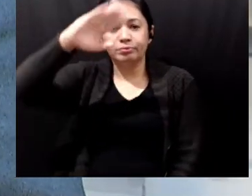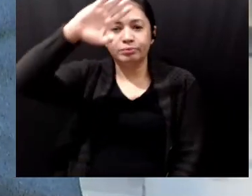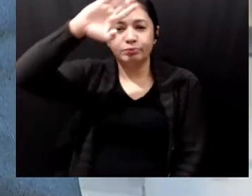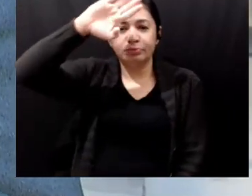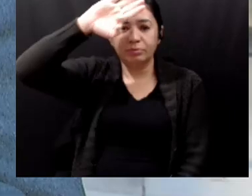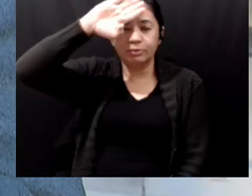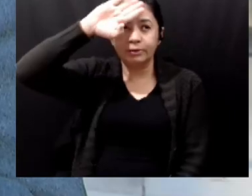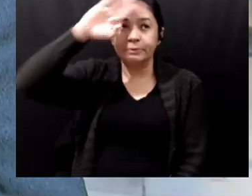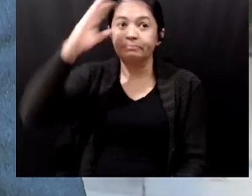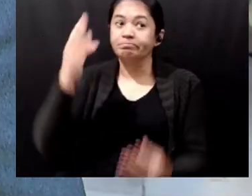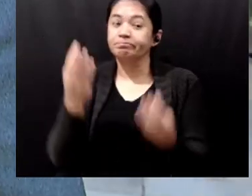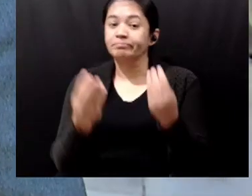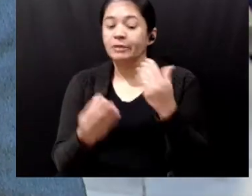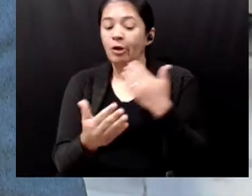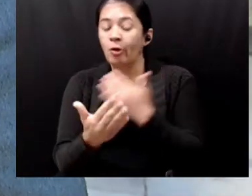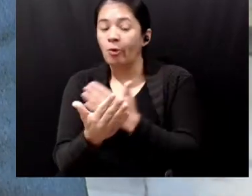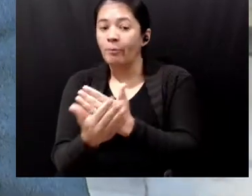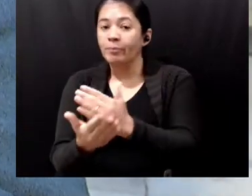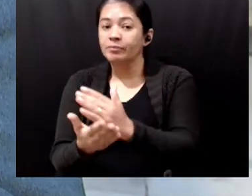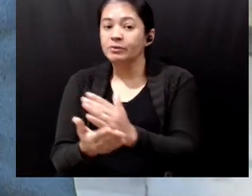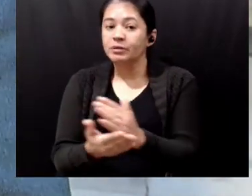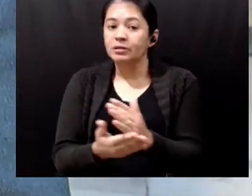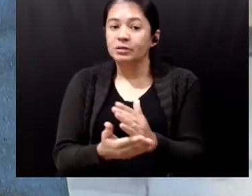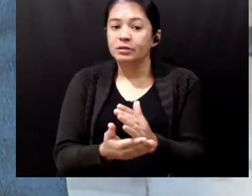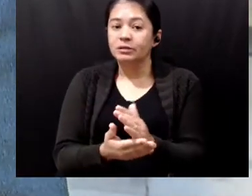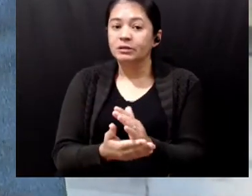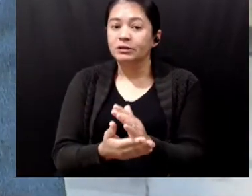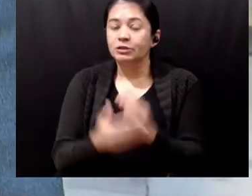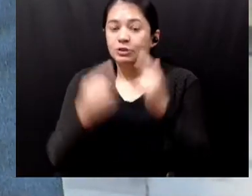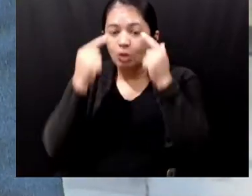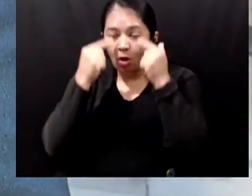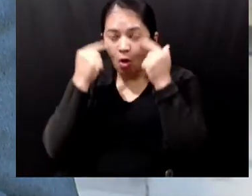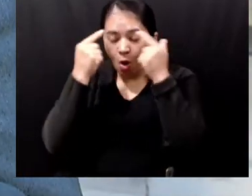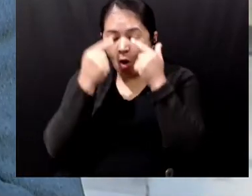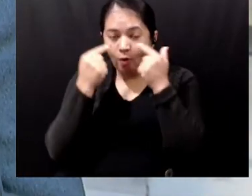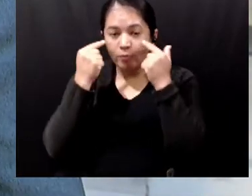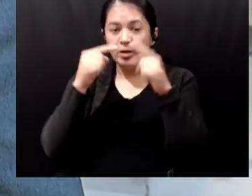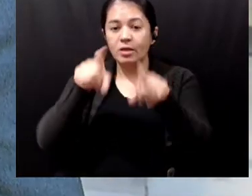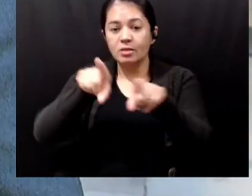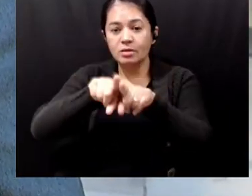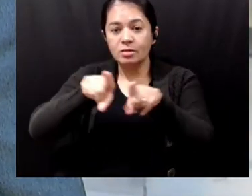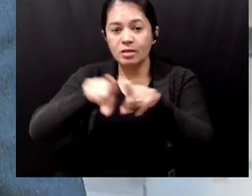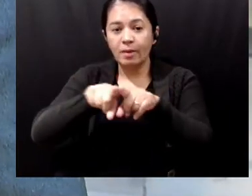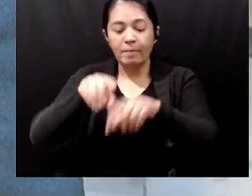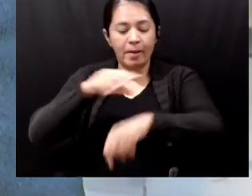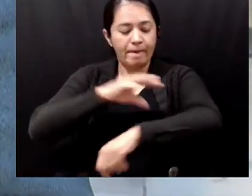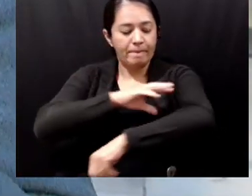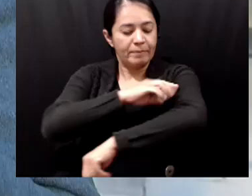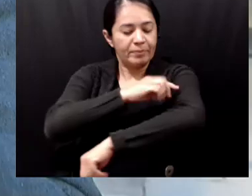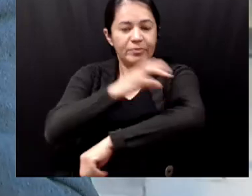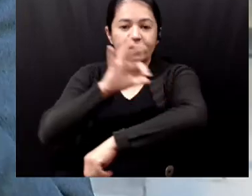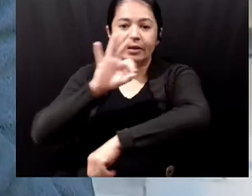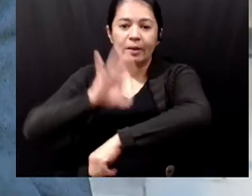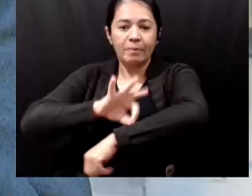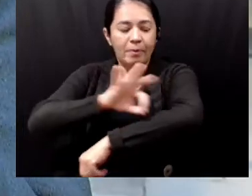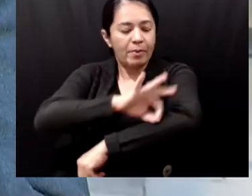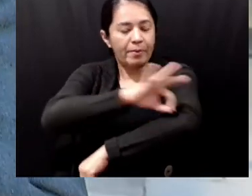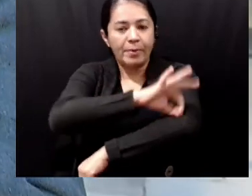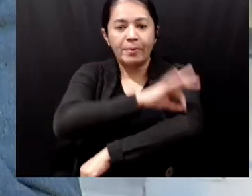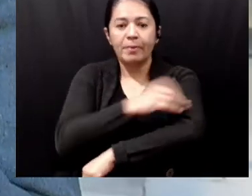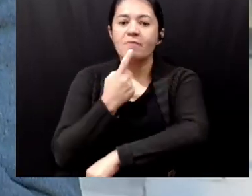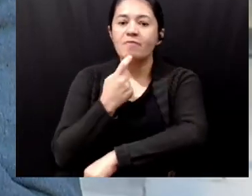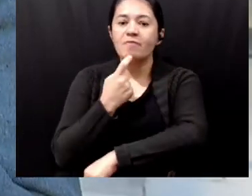Aí começa a fazer um quadro de conjuntivite e aparecem manchas vermelhas no corpo, tá? Então essas